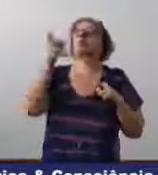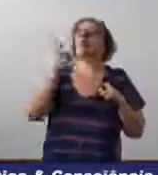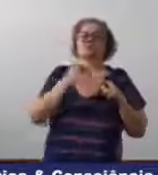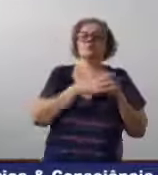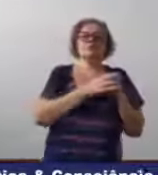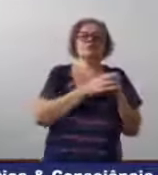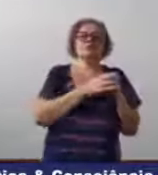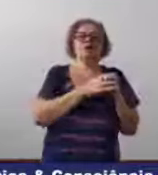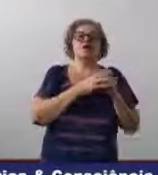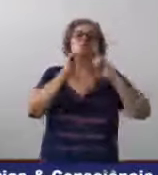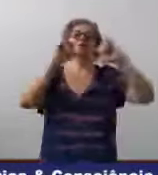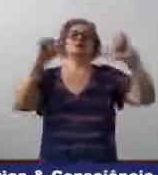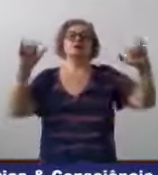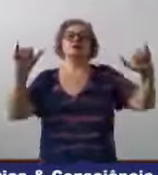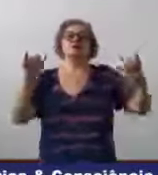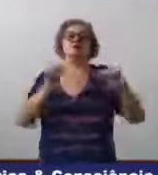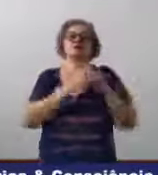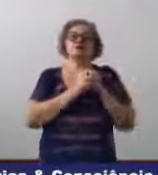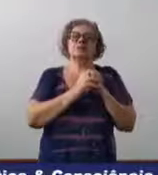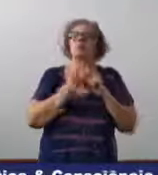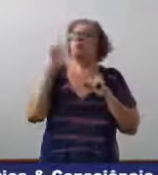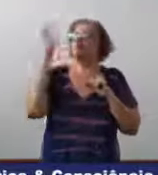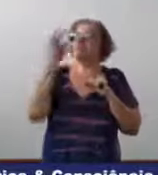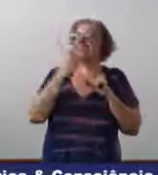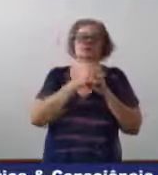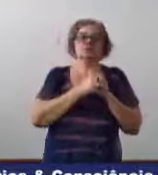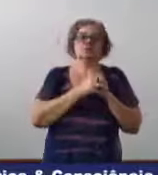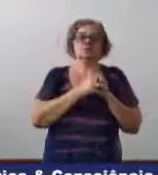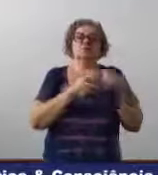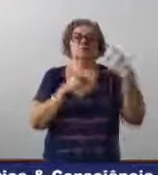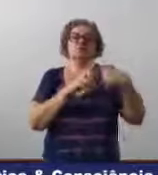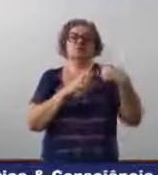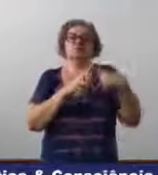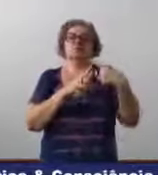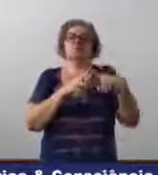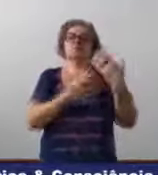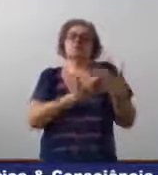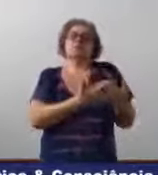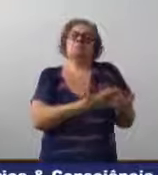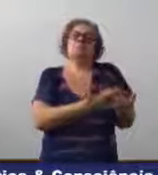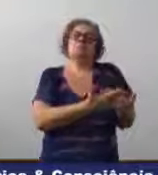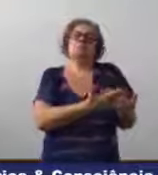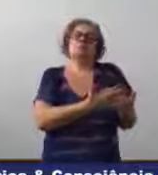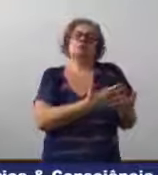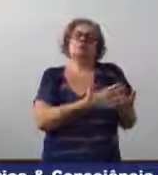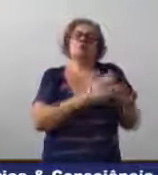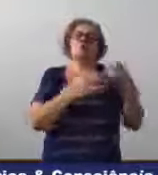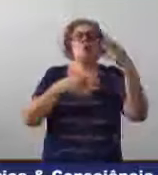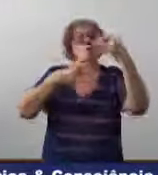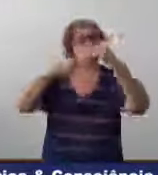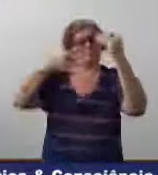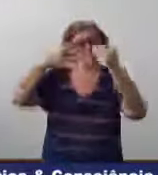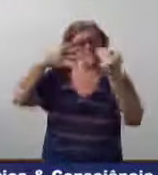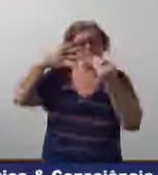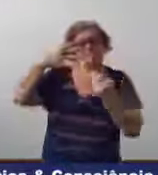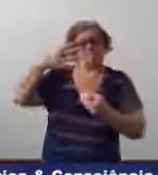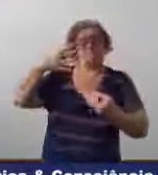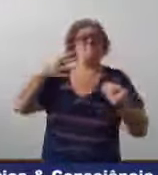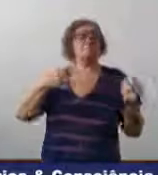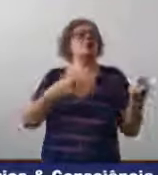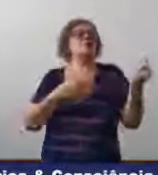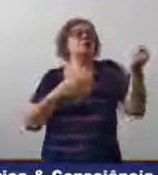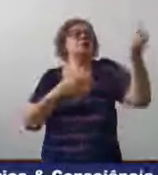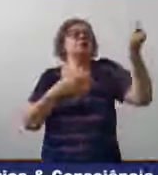confessa-o abertamente, dizer o que é consciência. Porque estudou apenas os aspectos